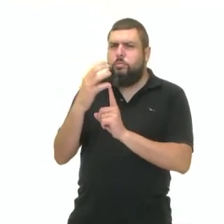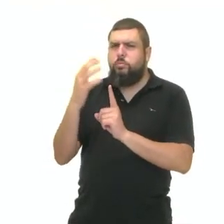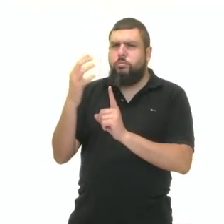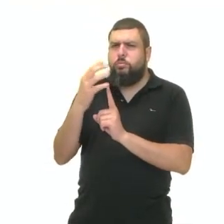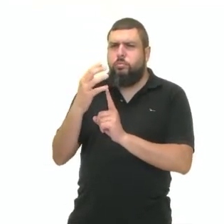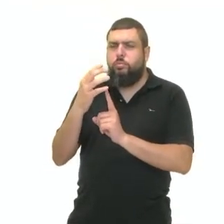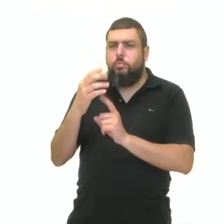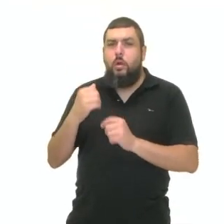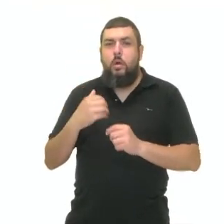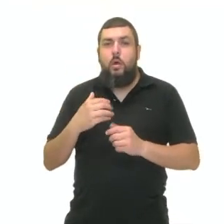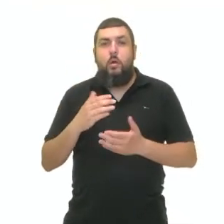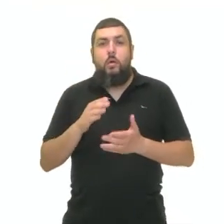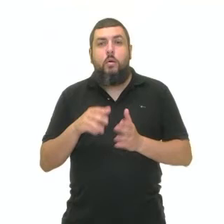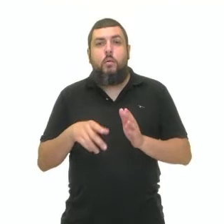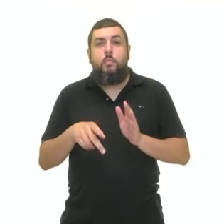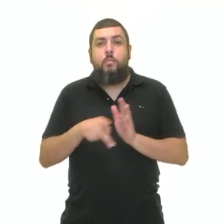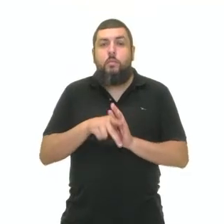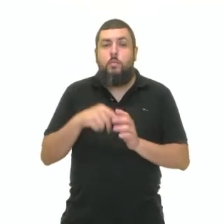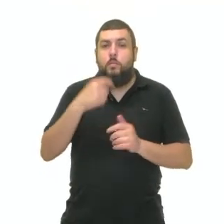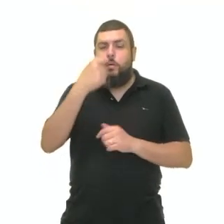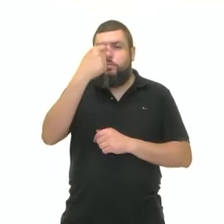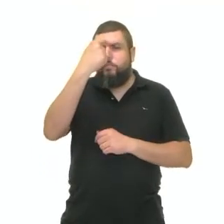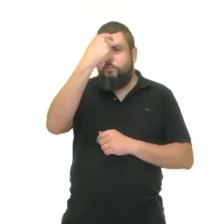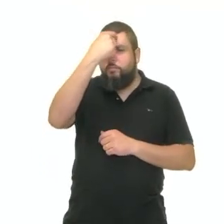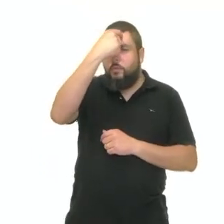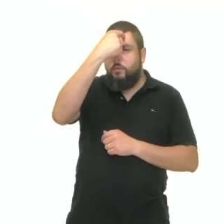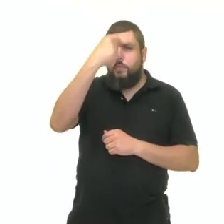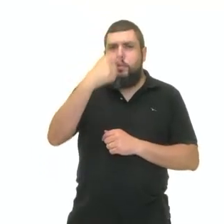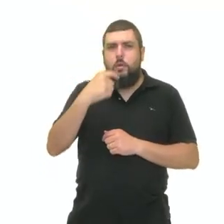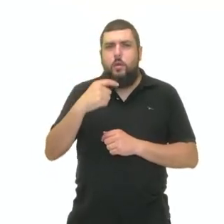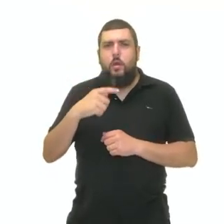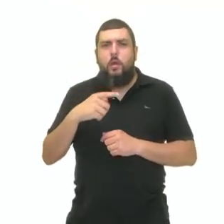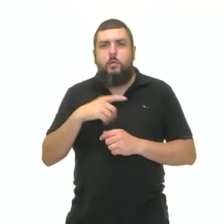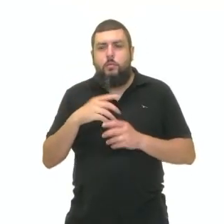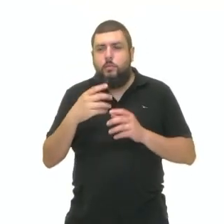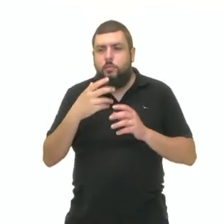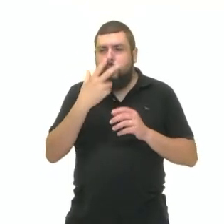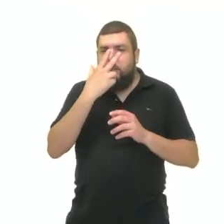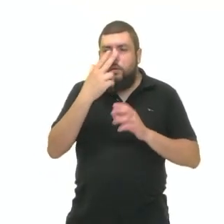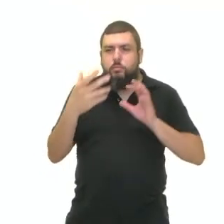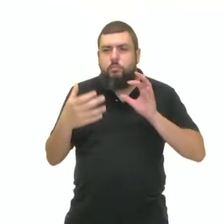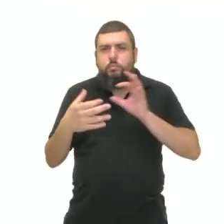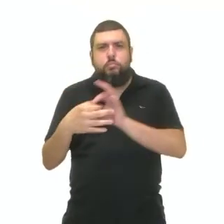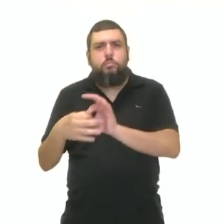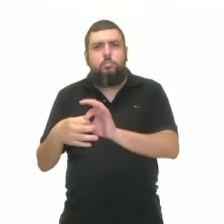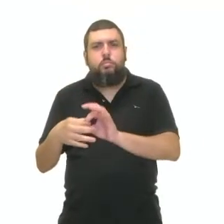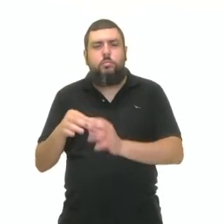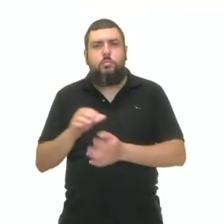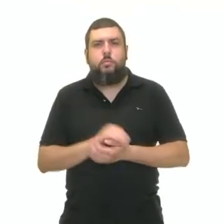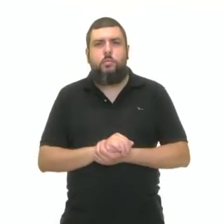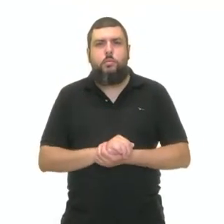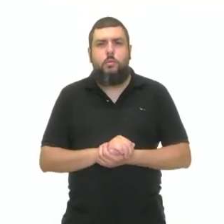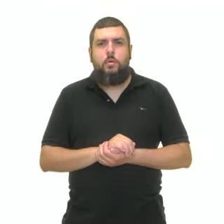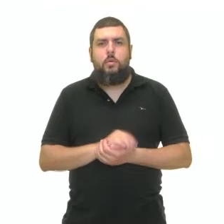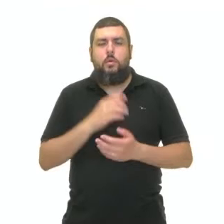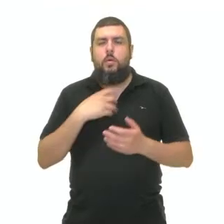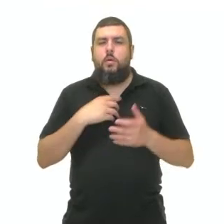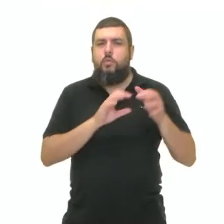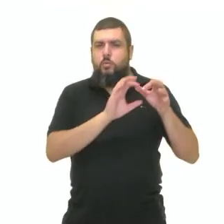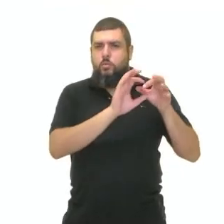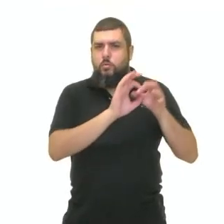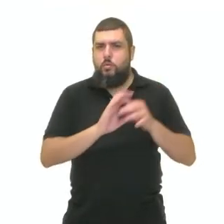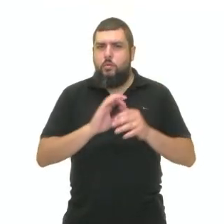seu pensamento individual e junta-se a uma massa coletiva. Dentro do contexto da internet,